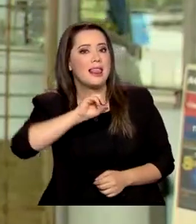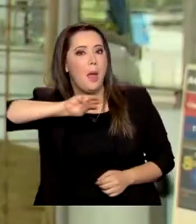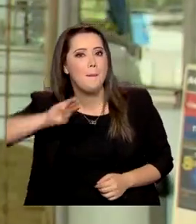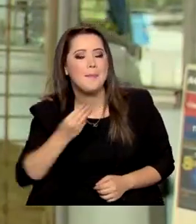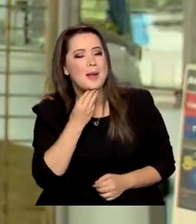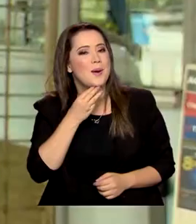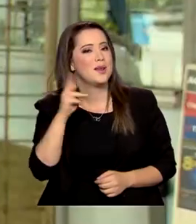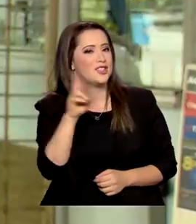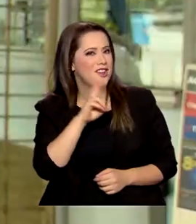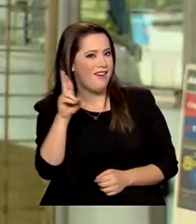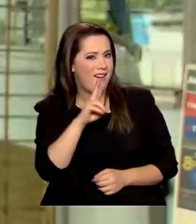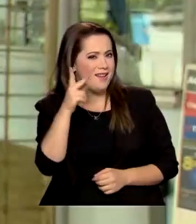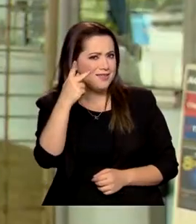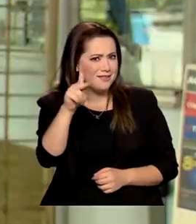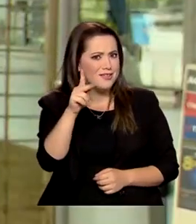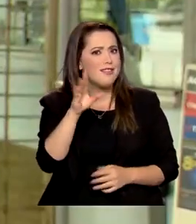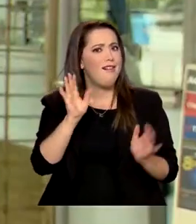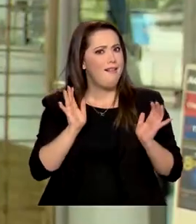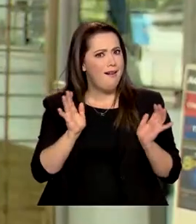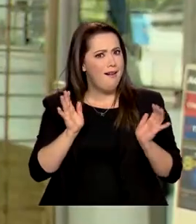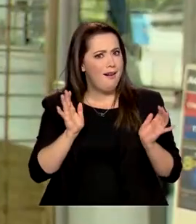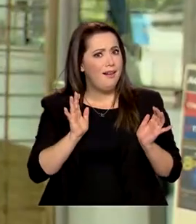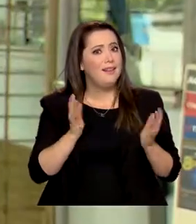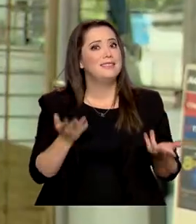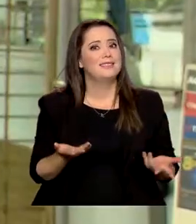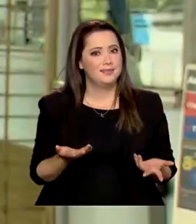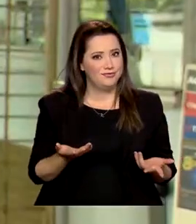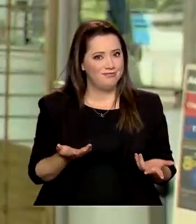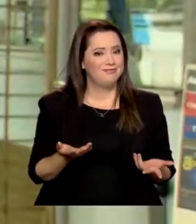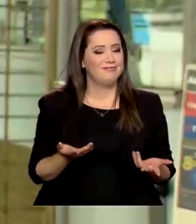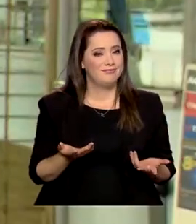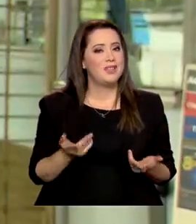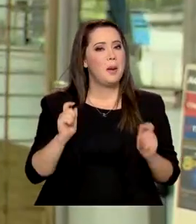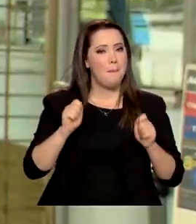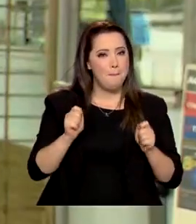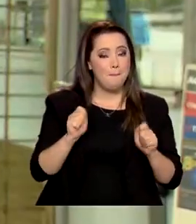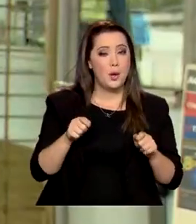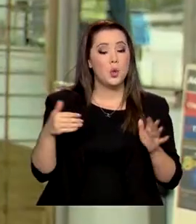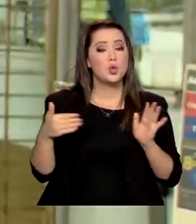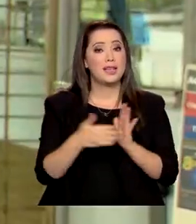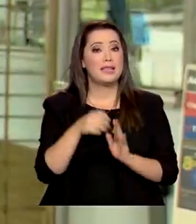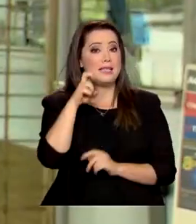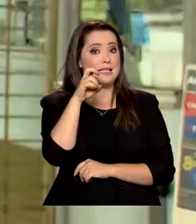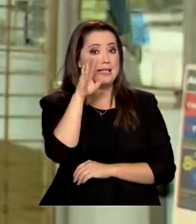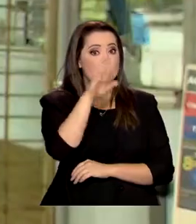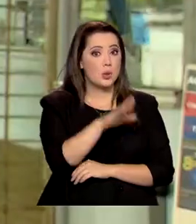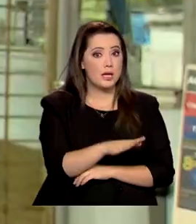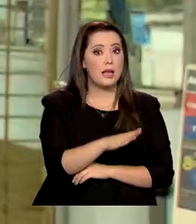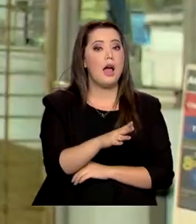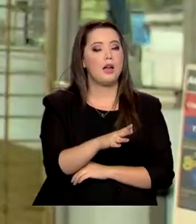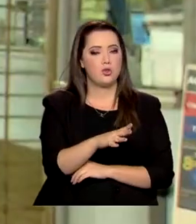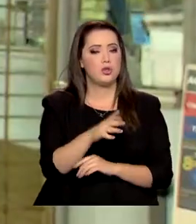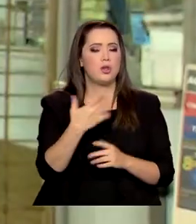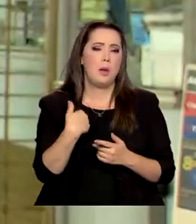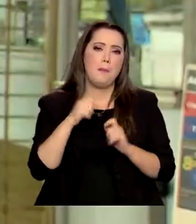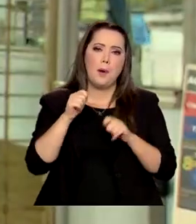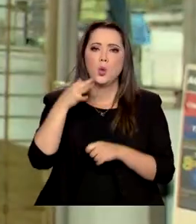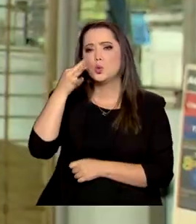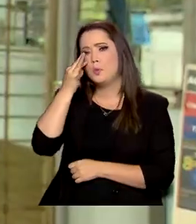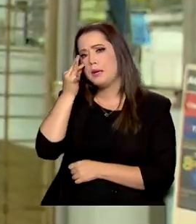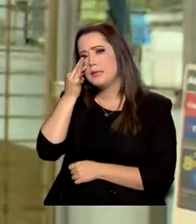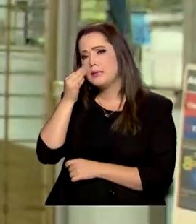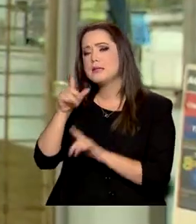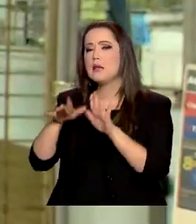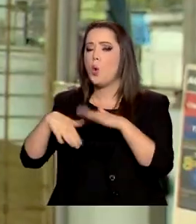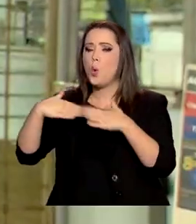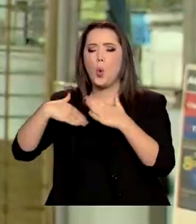na sua conta? Pois é, ainda dá tempo, é que as apostas podem ser feitas hoje até às 5 horas da tarde, tanto presencialmente em